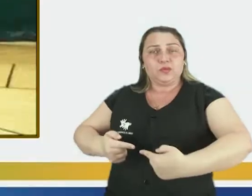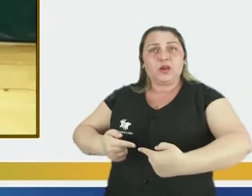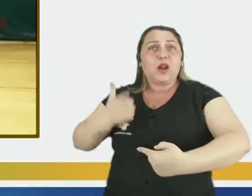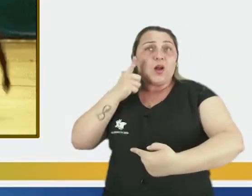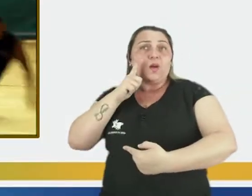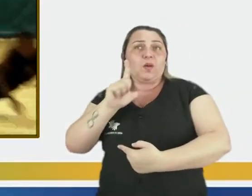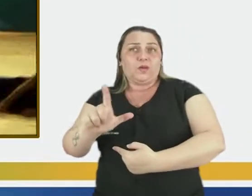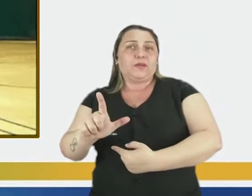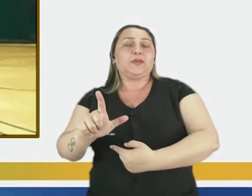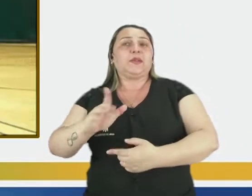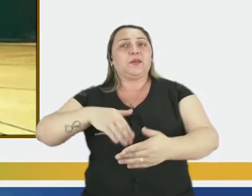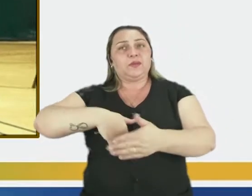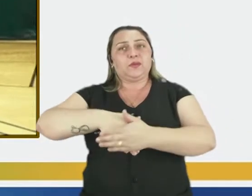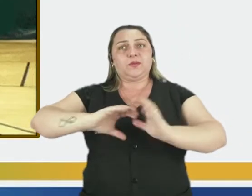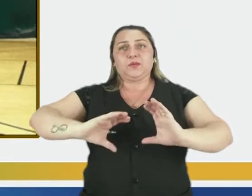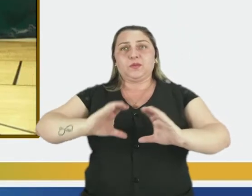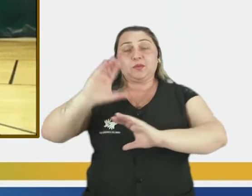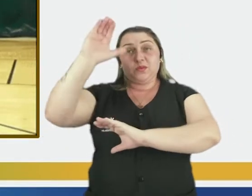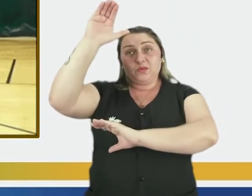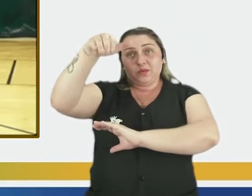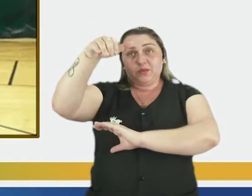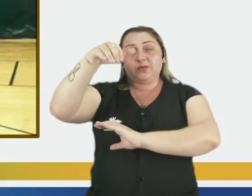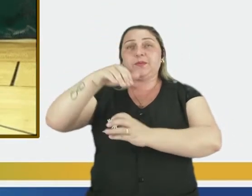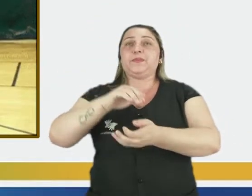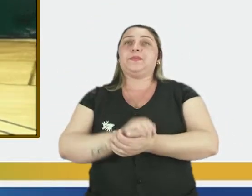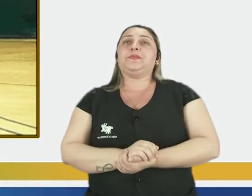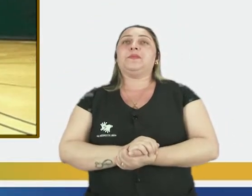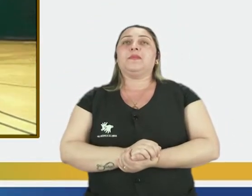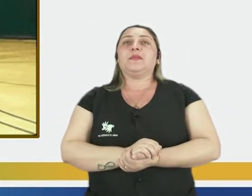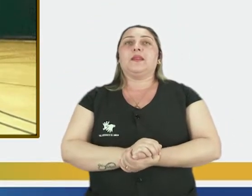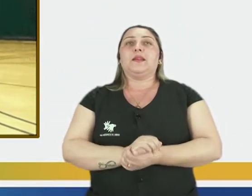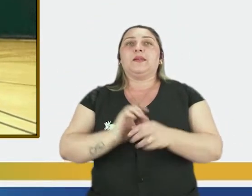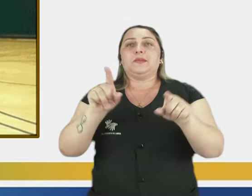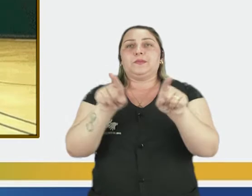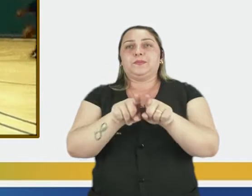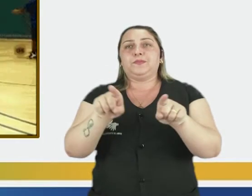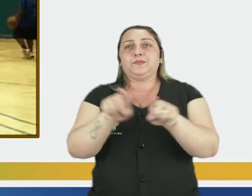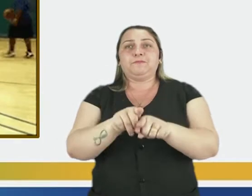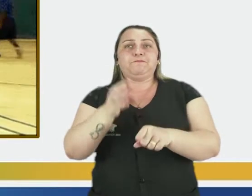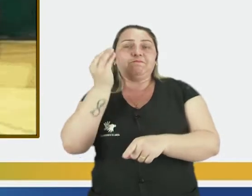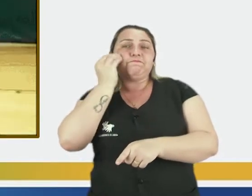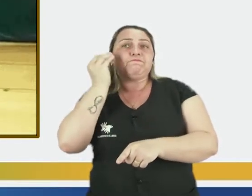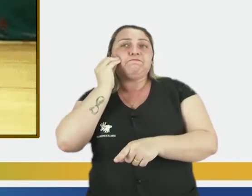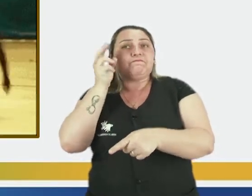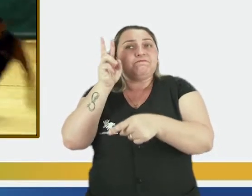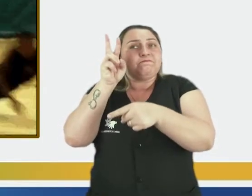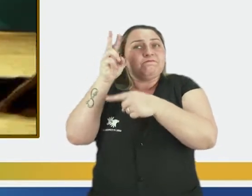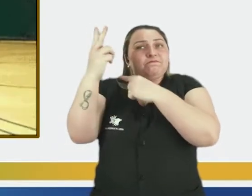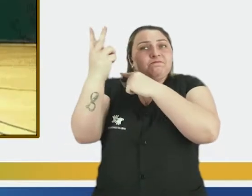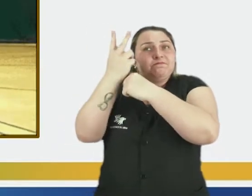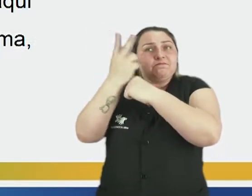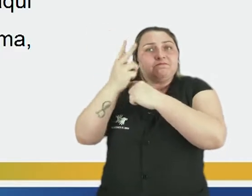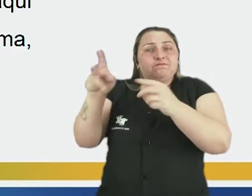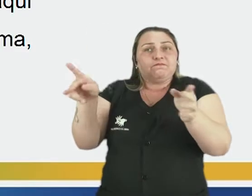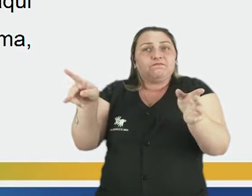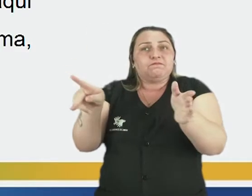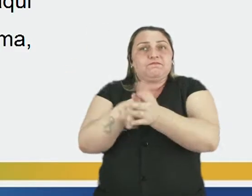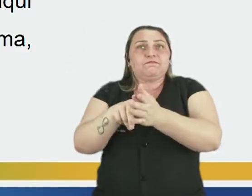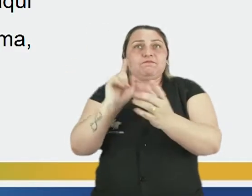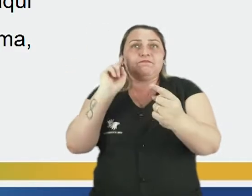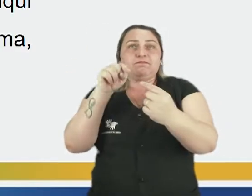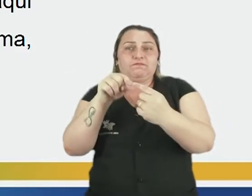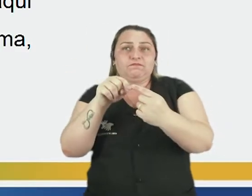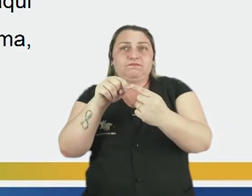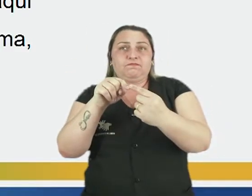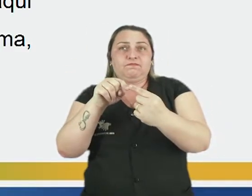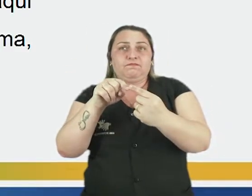pontos, né? Gols, cestas ou touchdowns, ao mesmo tempo em que tenta se proteger da própria meta. E aí a